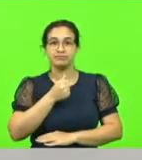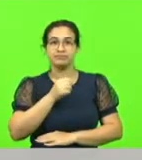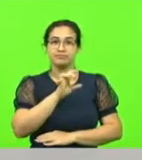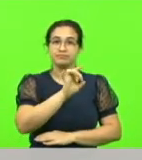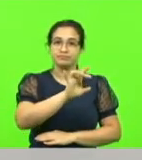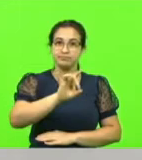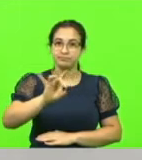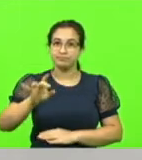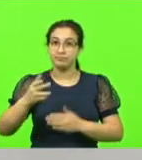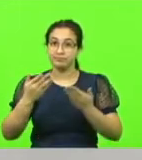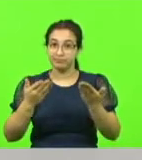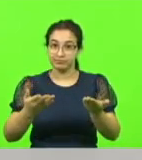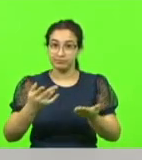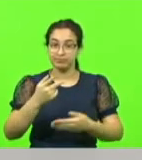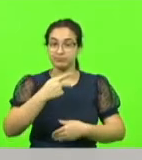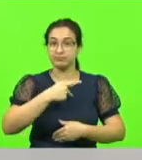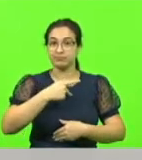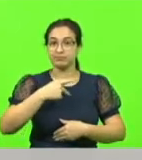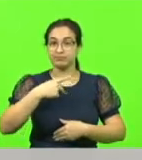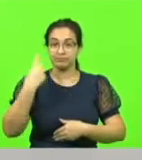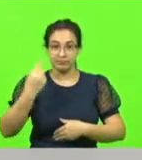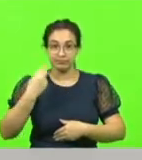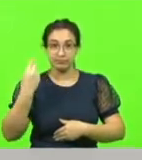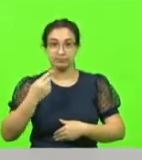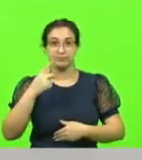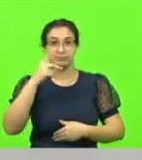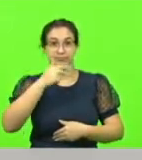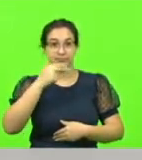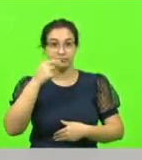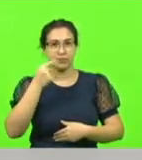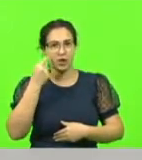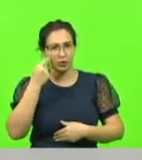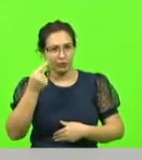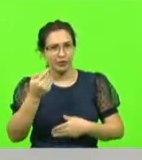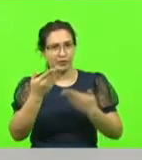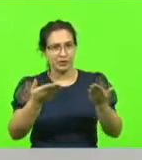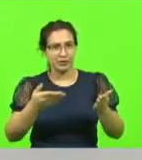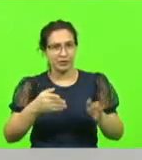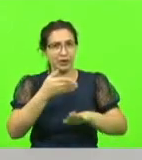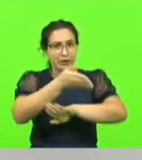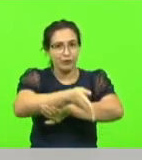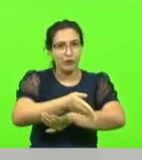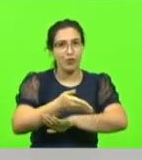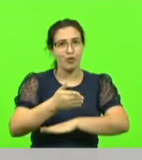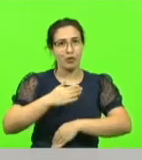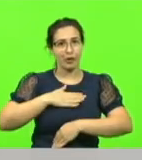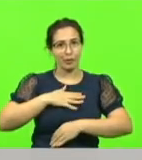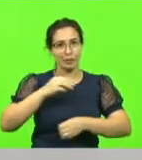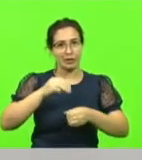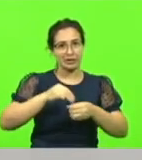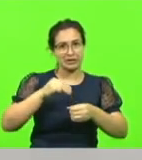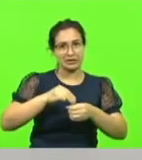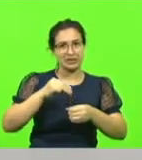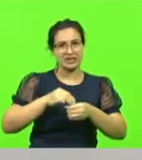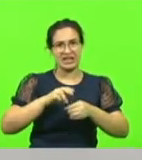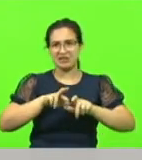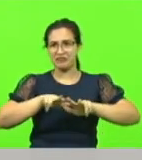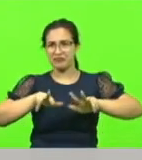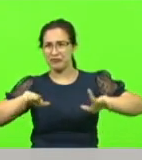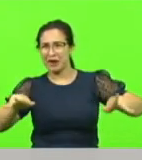Deputado Kennedy, que preside esta sessão, vi que o senhor esteve no roteiro lá na nossa região, e festa e coisa arada e coisa e